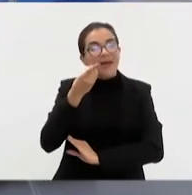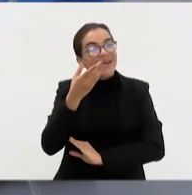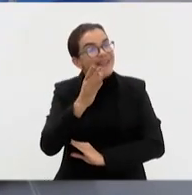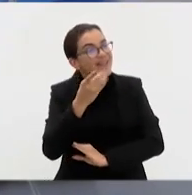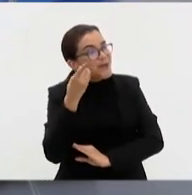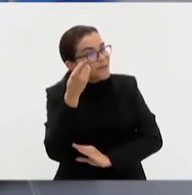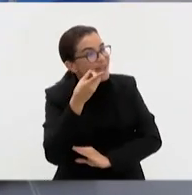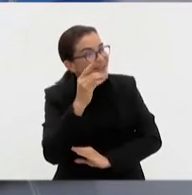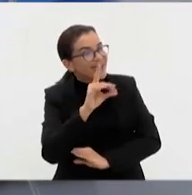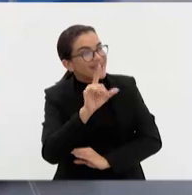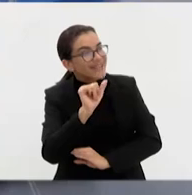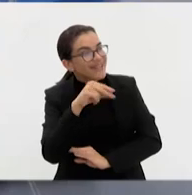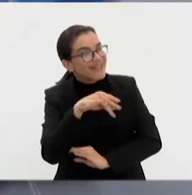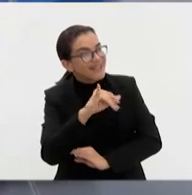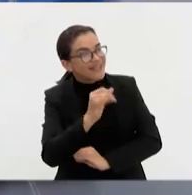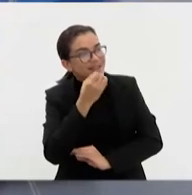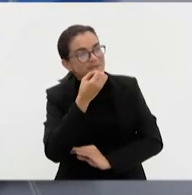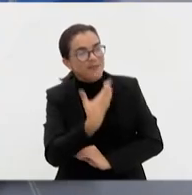deputada Dani.